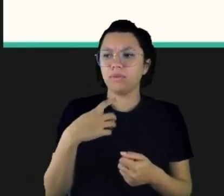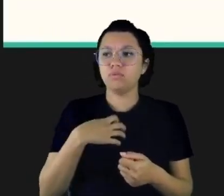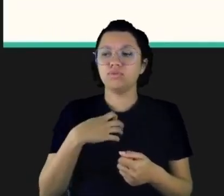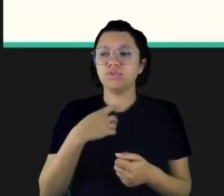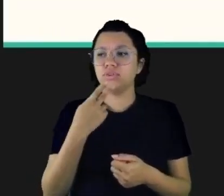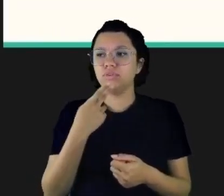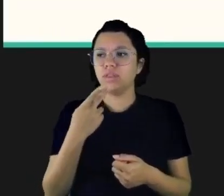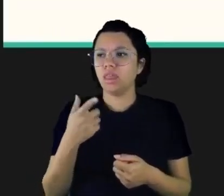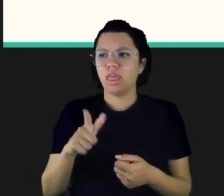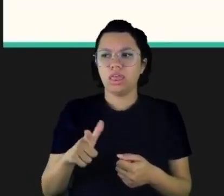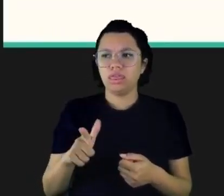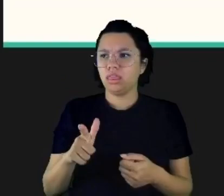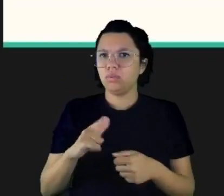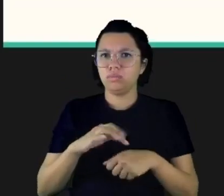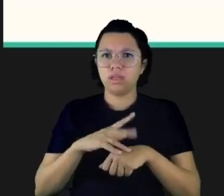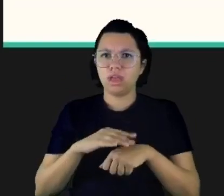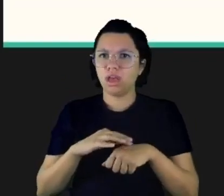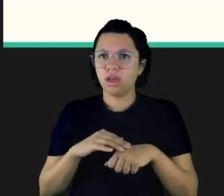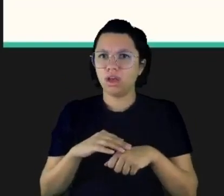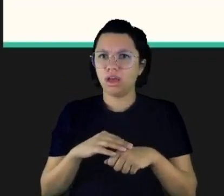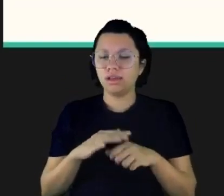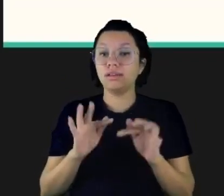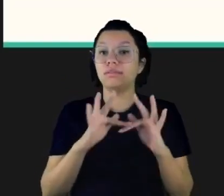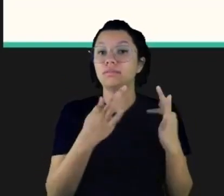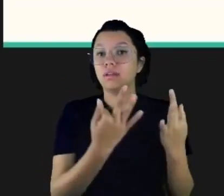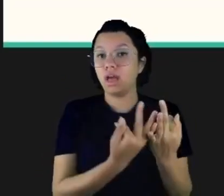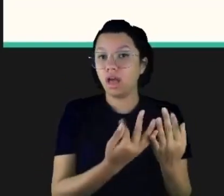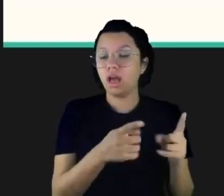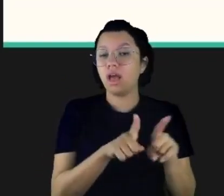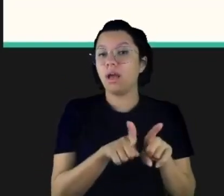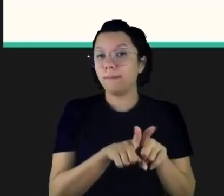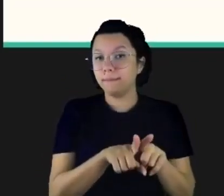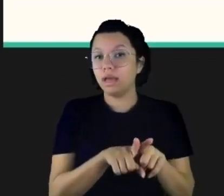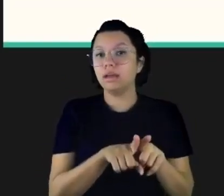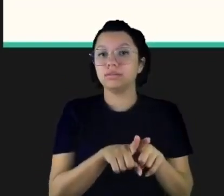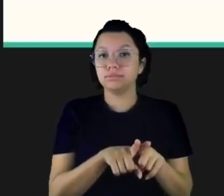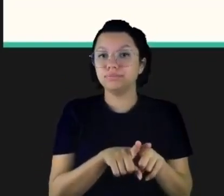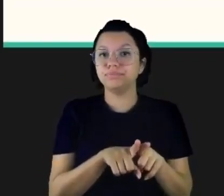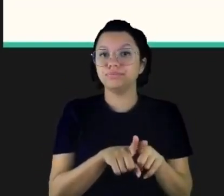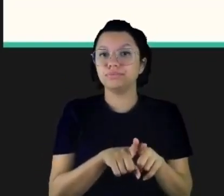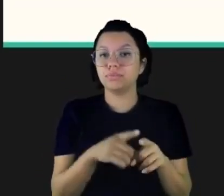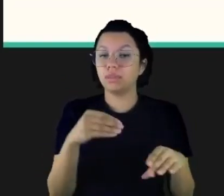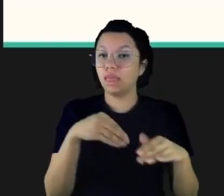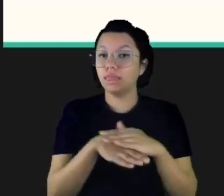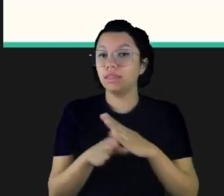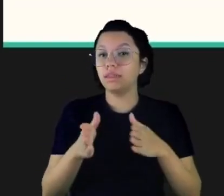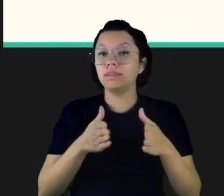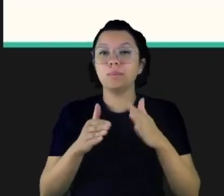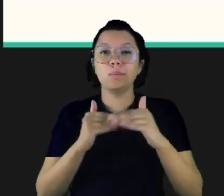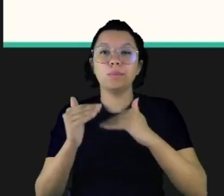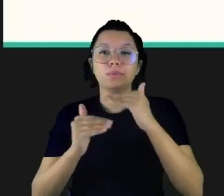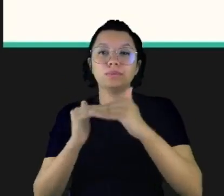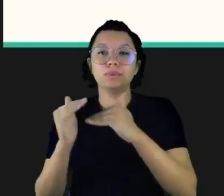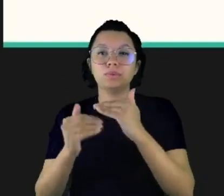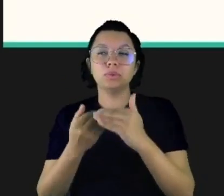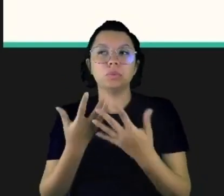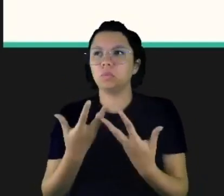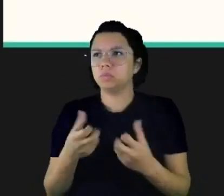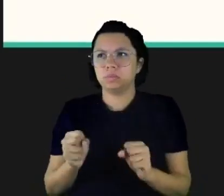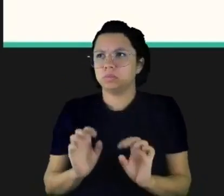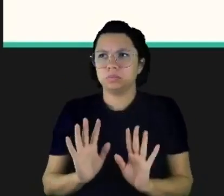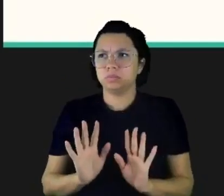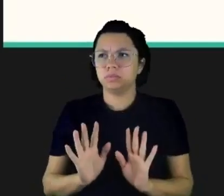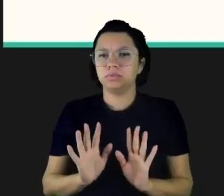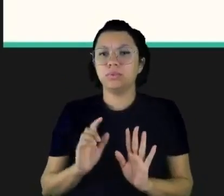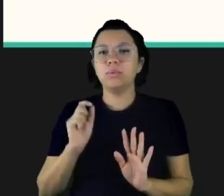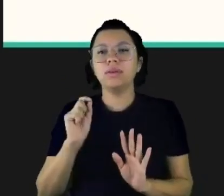vezes a família, né? A gente até conversava isso também. Muitas vezes a família também entra nesse processo de negação. Então, o que é um sintoma?